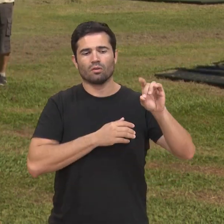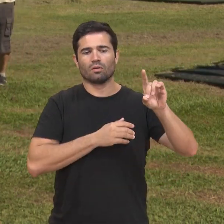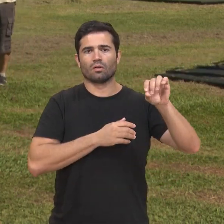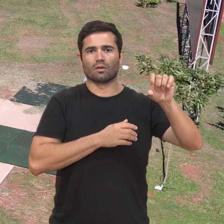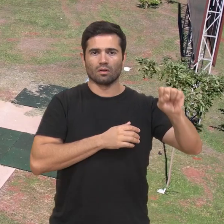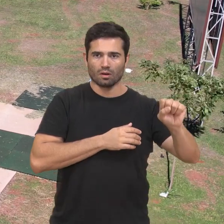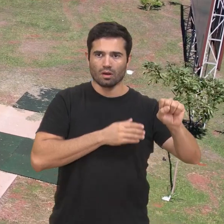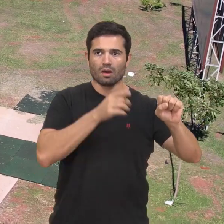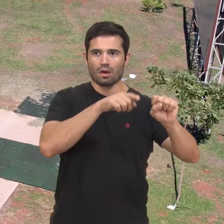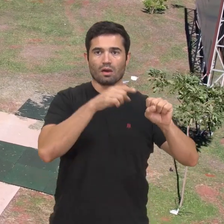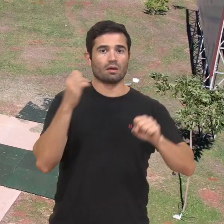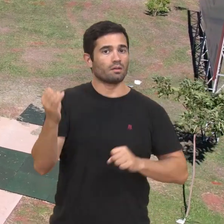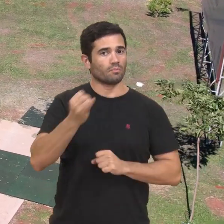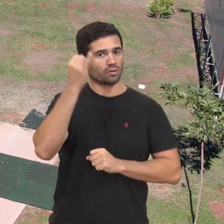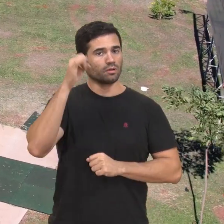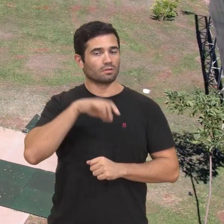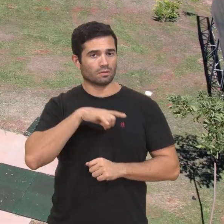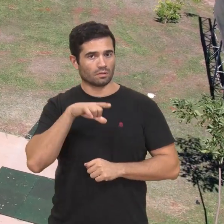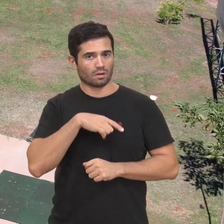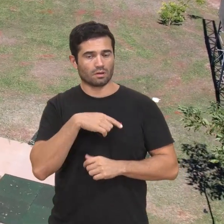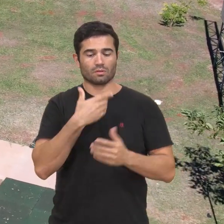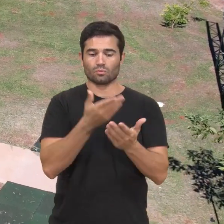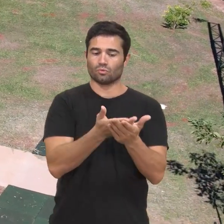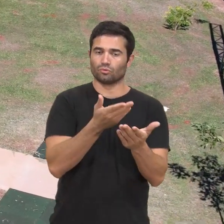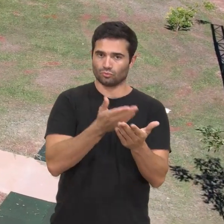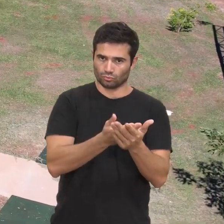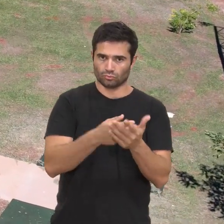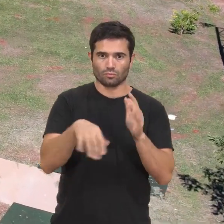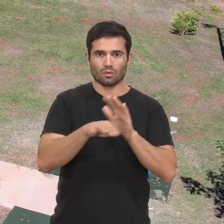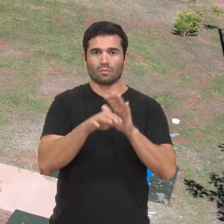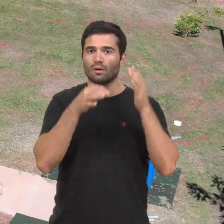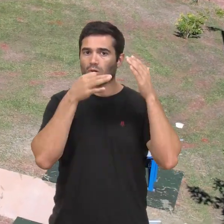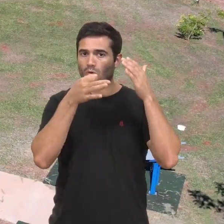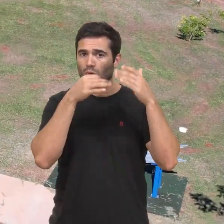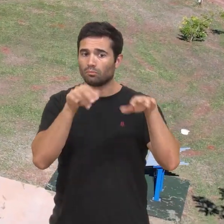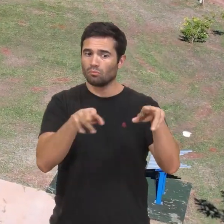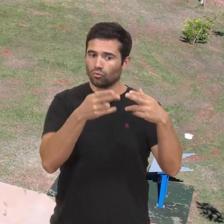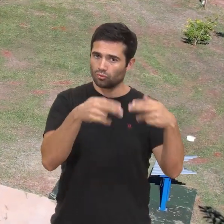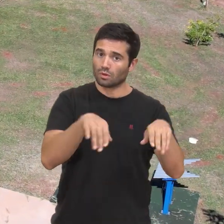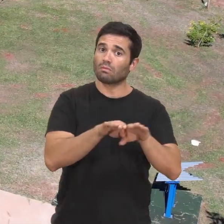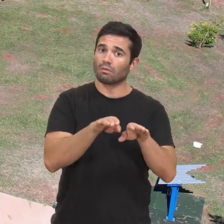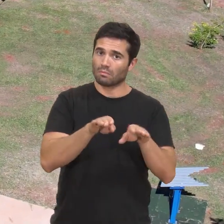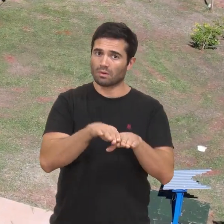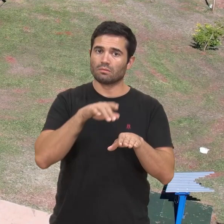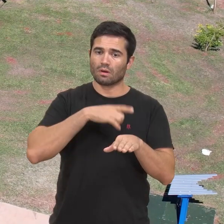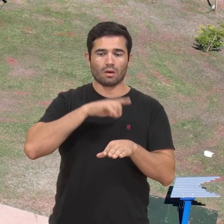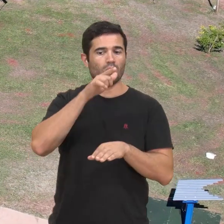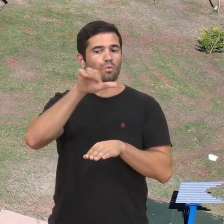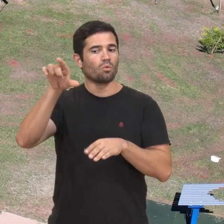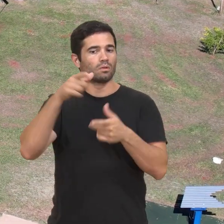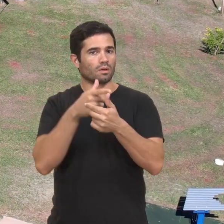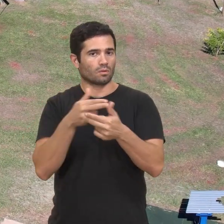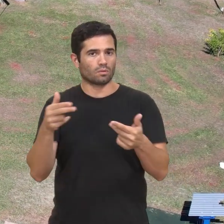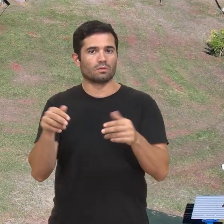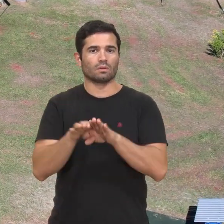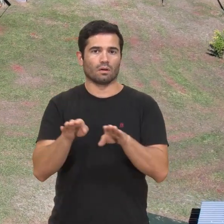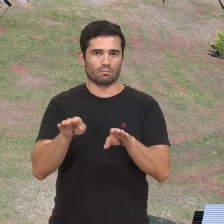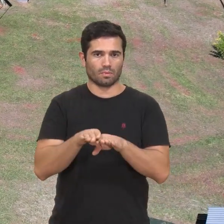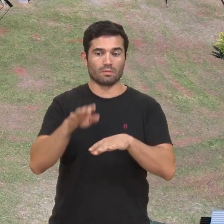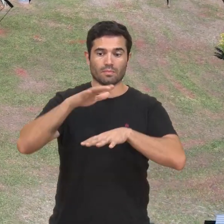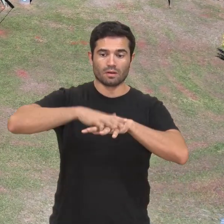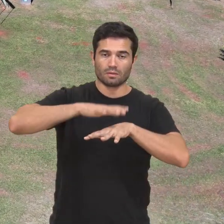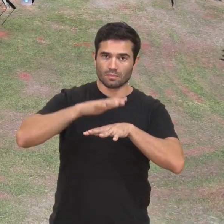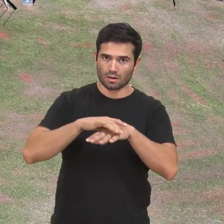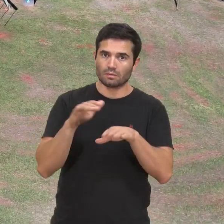um monumento muito importante que a gente tem. Temos os tubos sonoros, onde não só a música, né? A gente vai falar de música, mas com esses